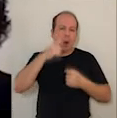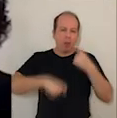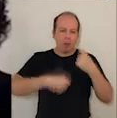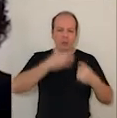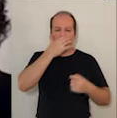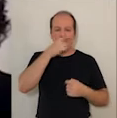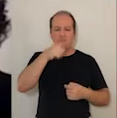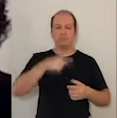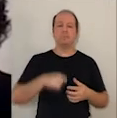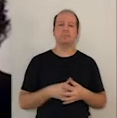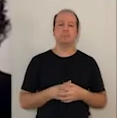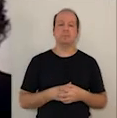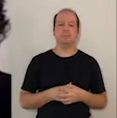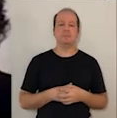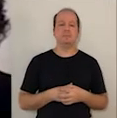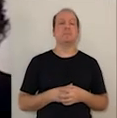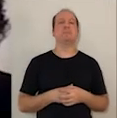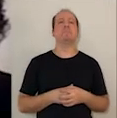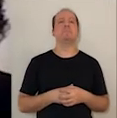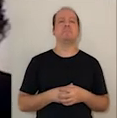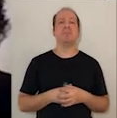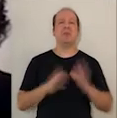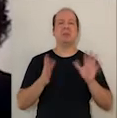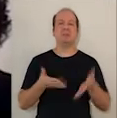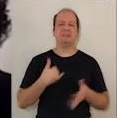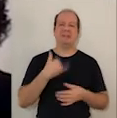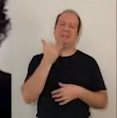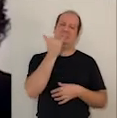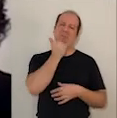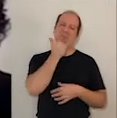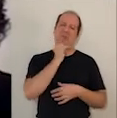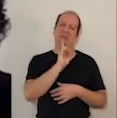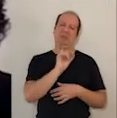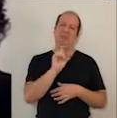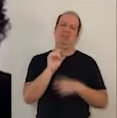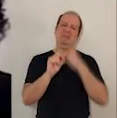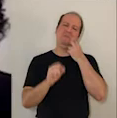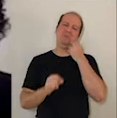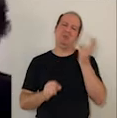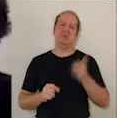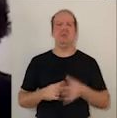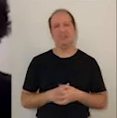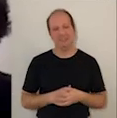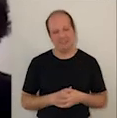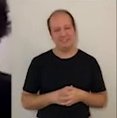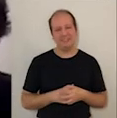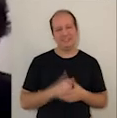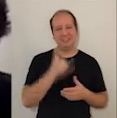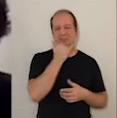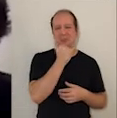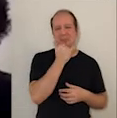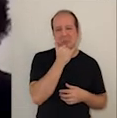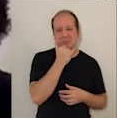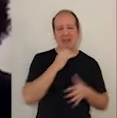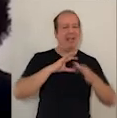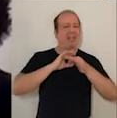Oh, meu Deus, eu já lhe perdoei. Ai, que vergonha. Suplico a vossa graça, deixe-me ir